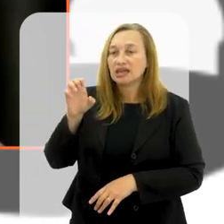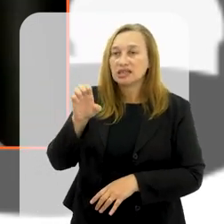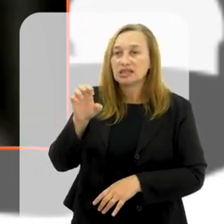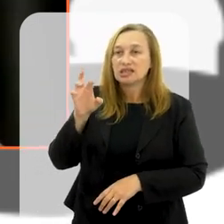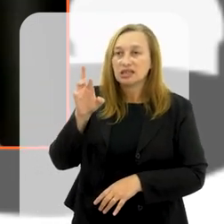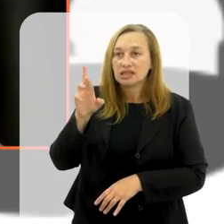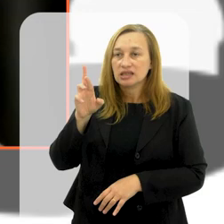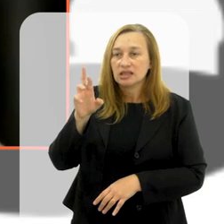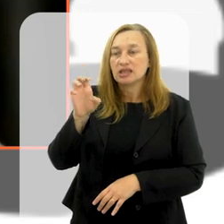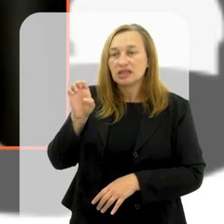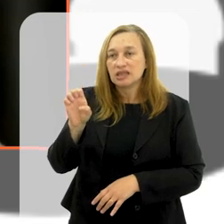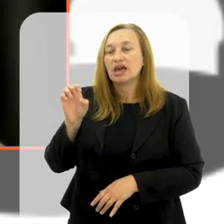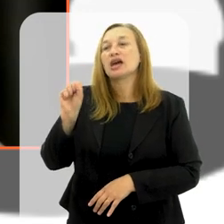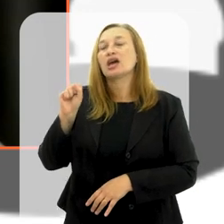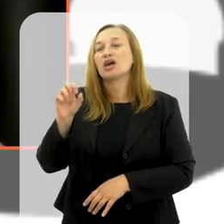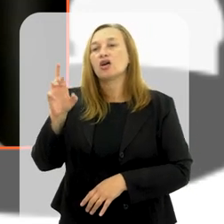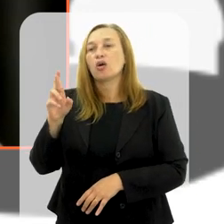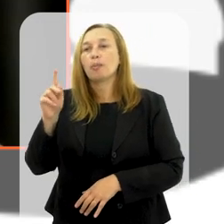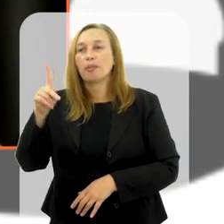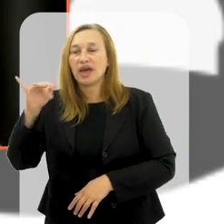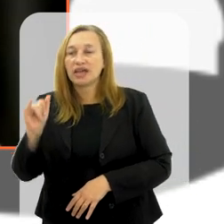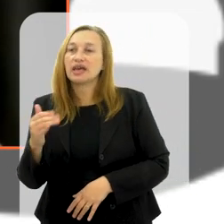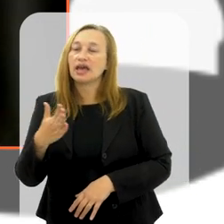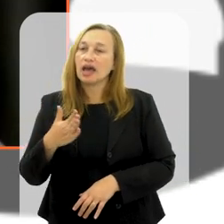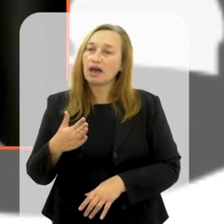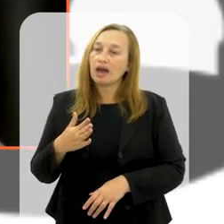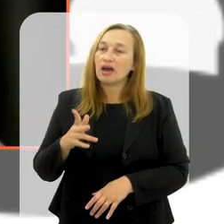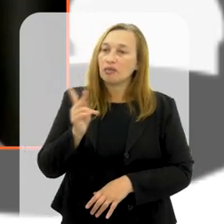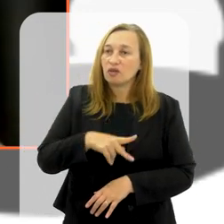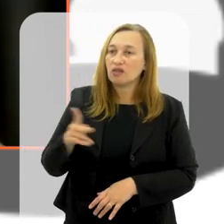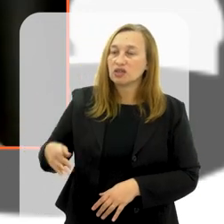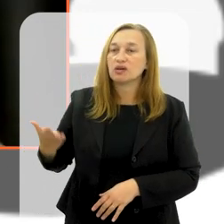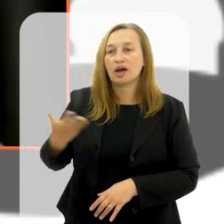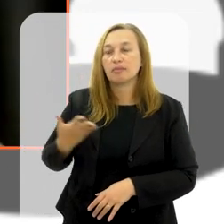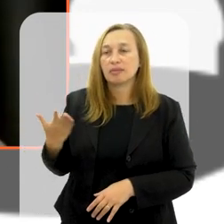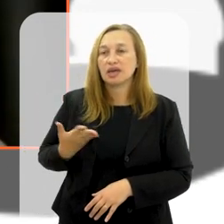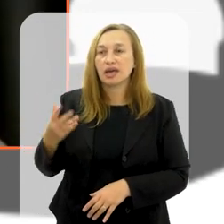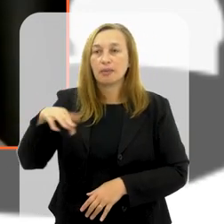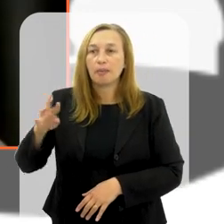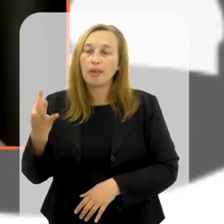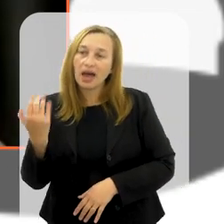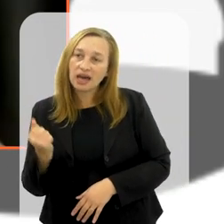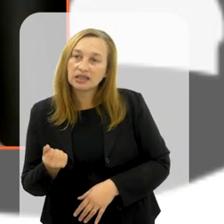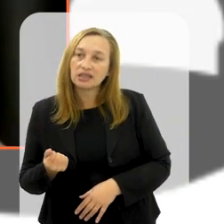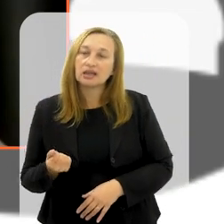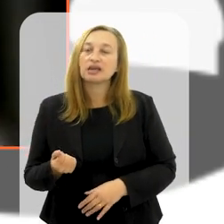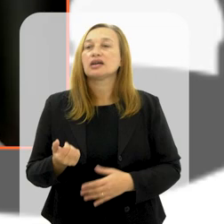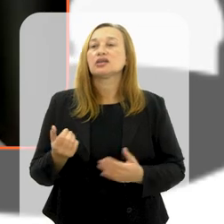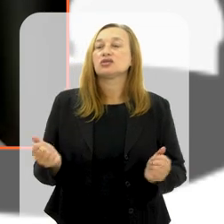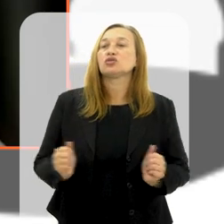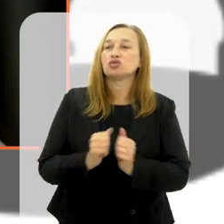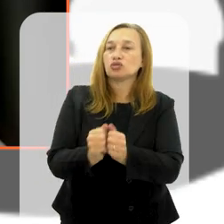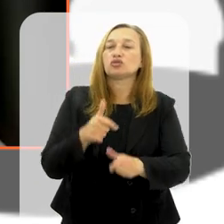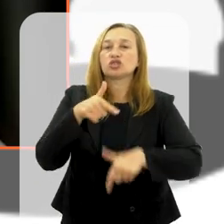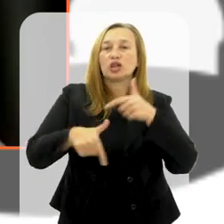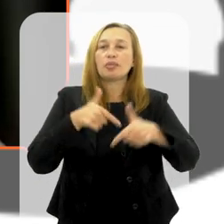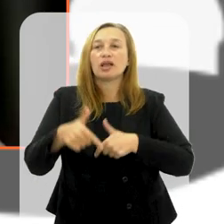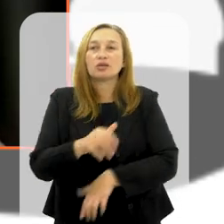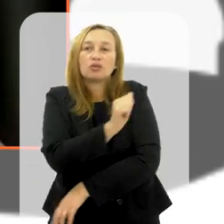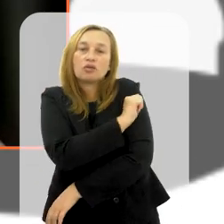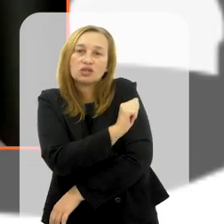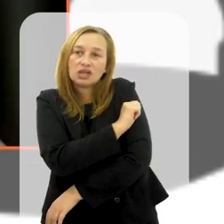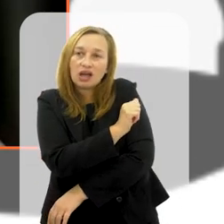Seropédica. E a professora Marta, minha grande colega, é hoje a diretora do BPC. E nós duas trabalhamos junto com os